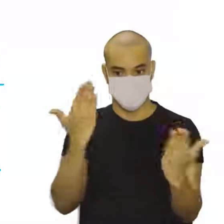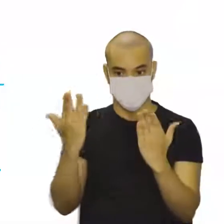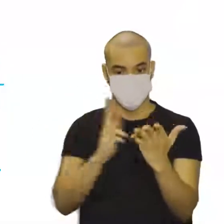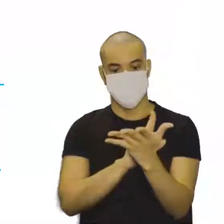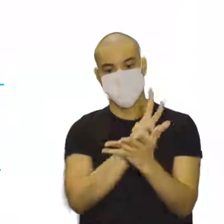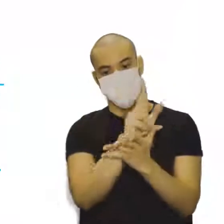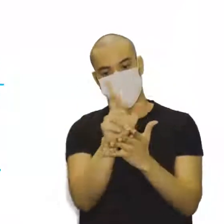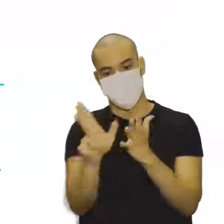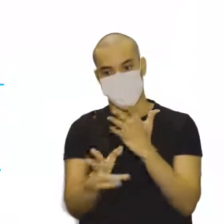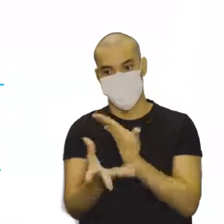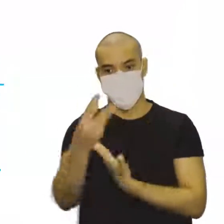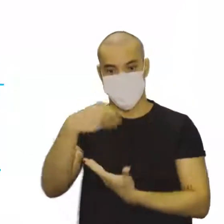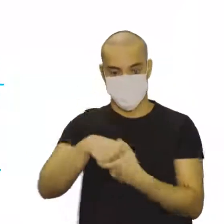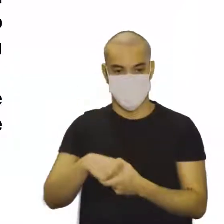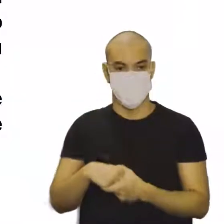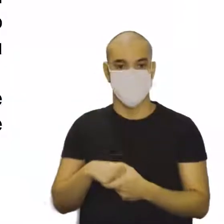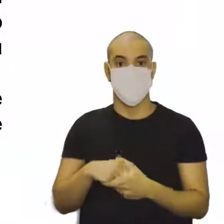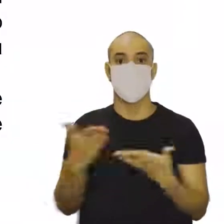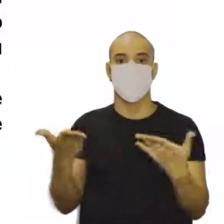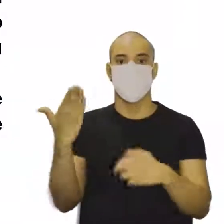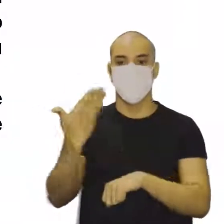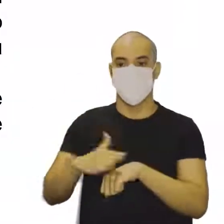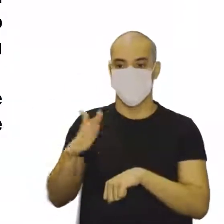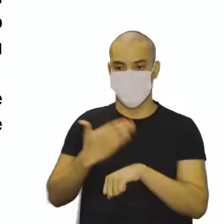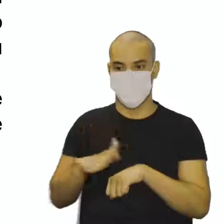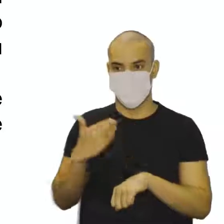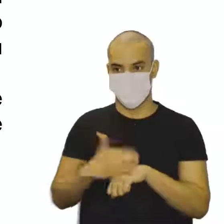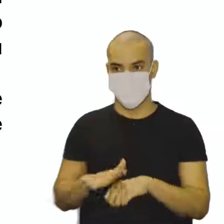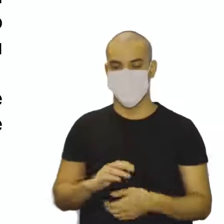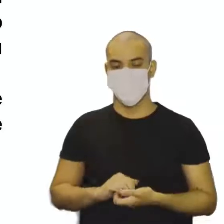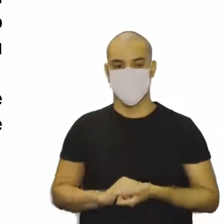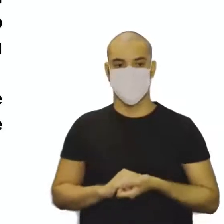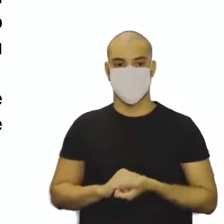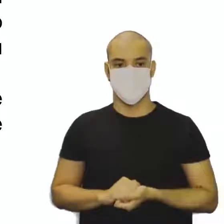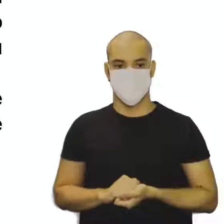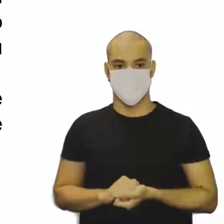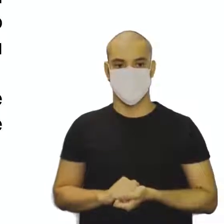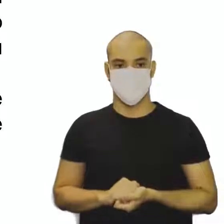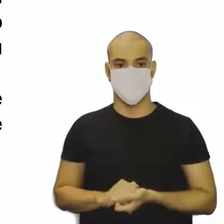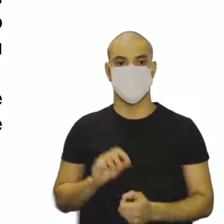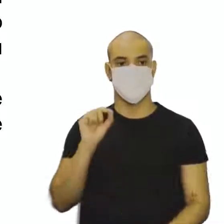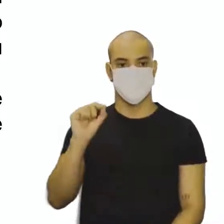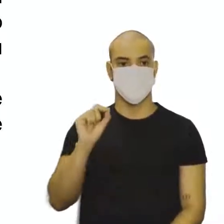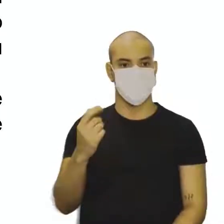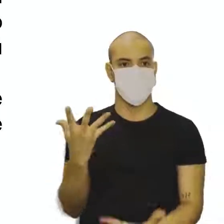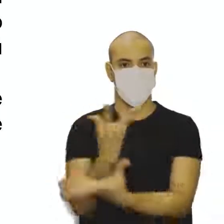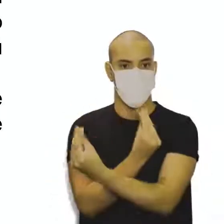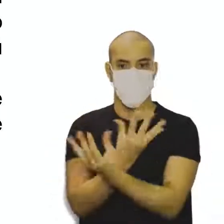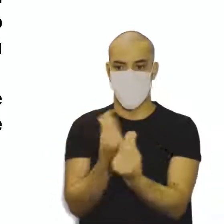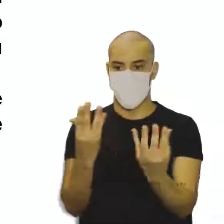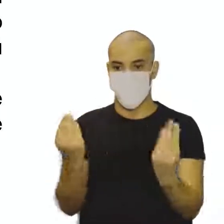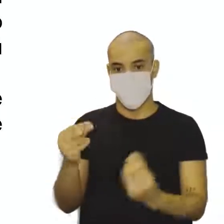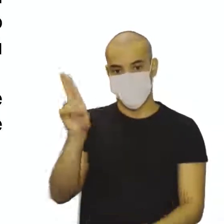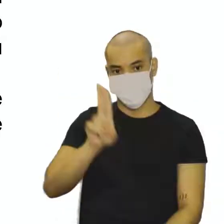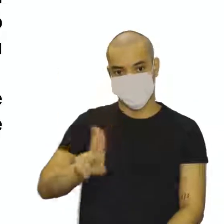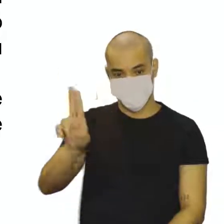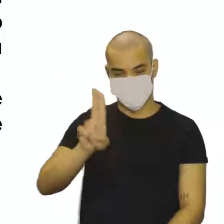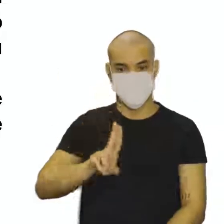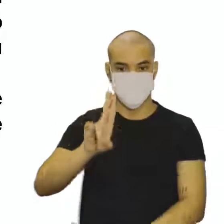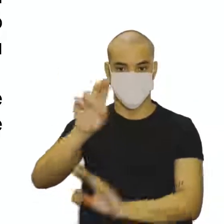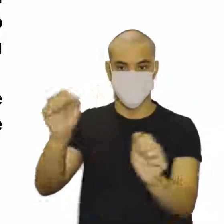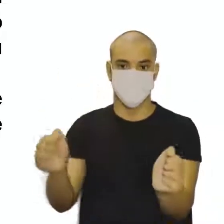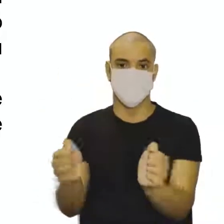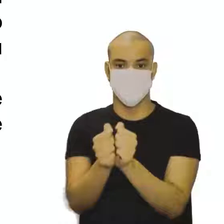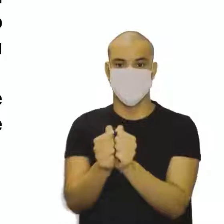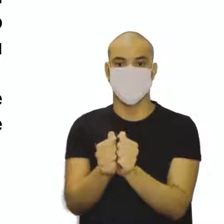mais, definições. Vamos ver as aplicações? Pessoal, olha só, eles são muito utilizados em conjunto de capacitores